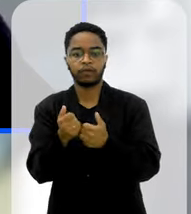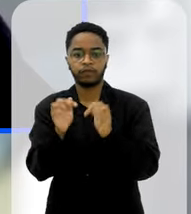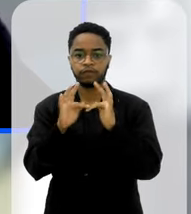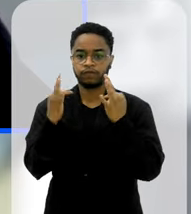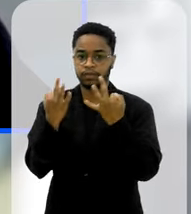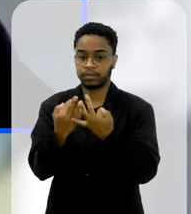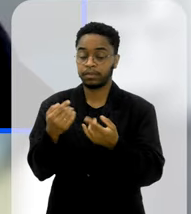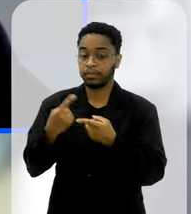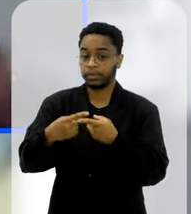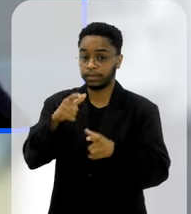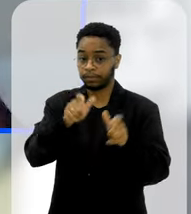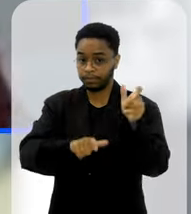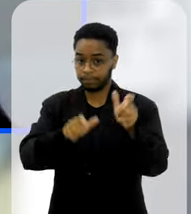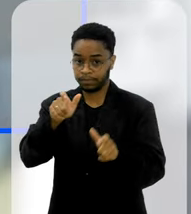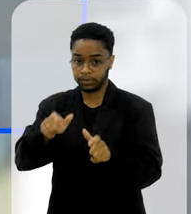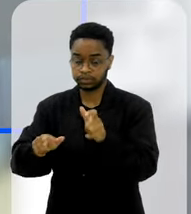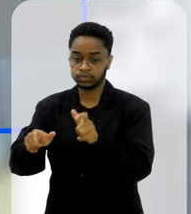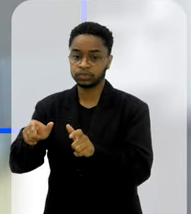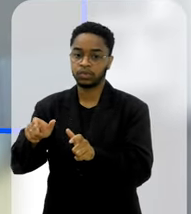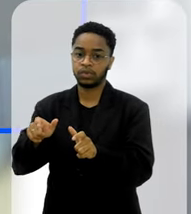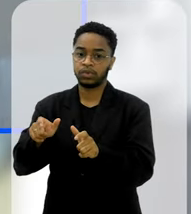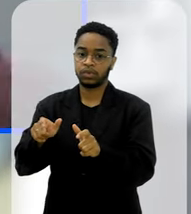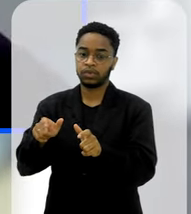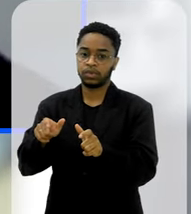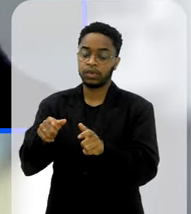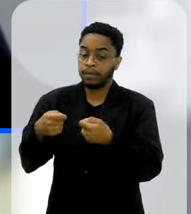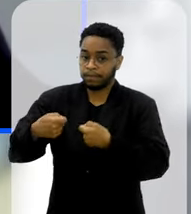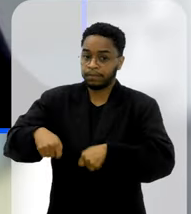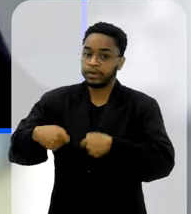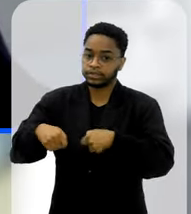desses idosos, porque as pessoas